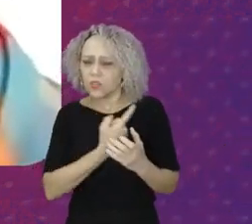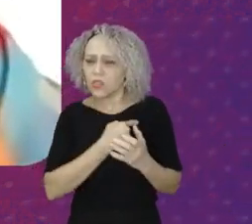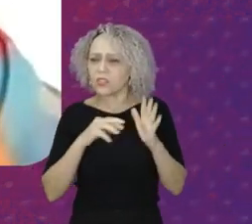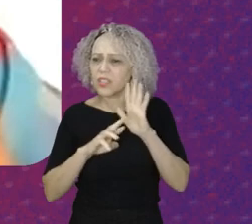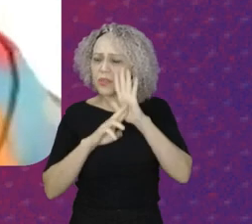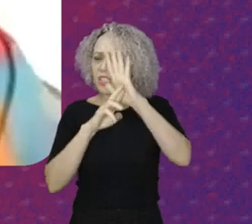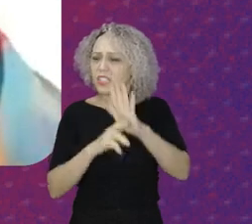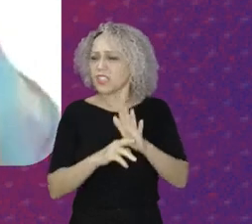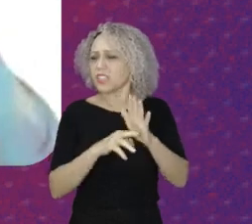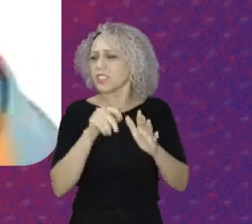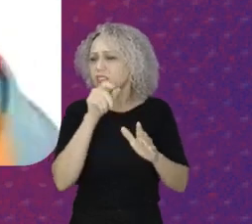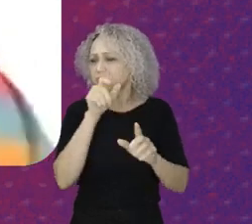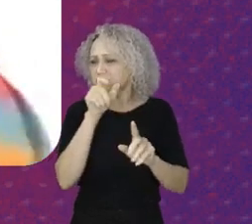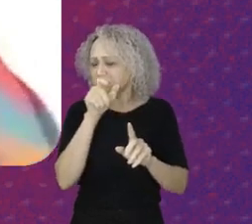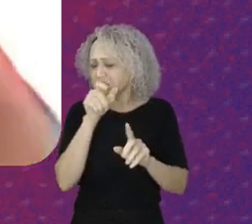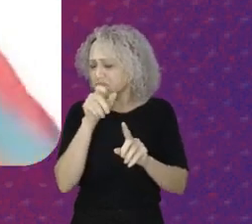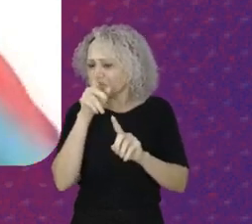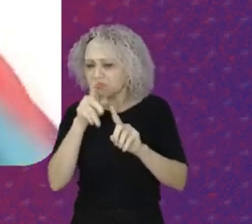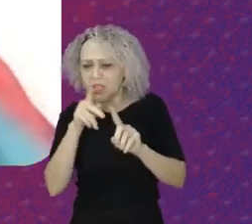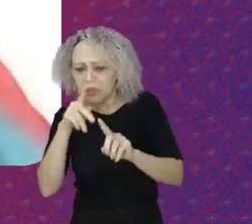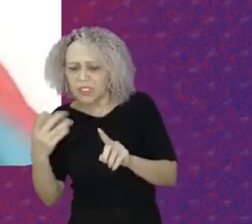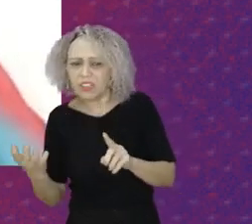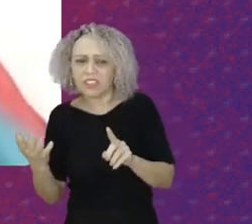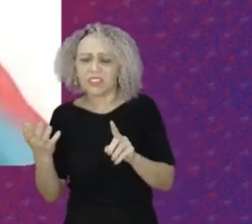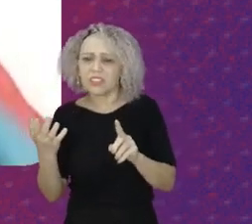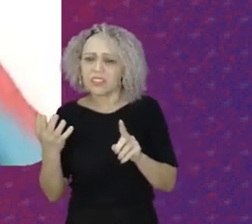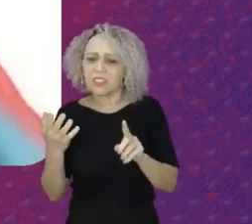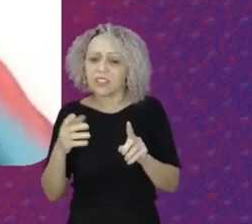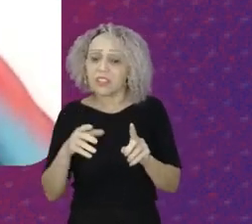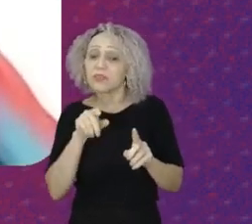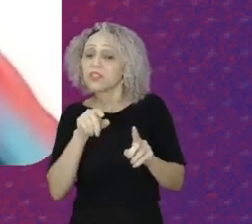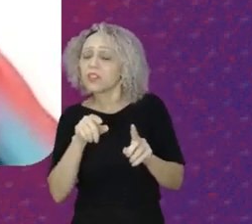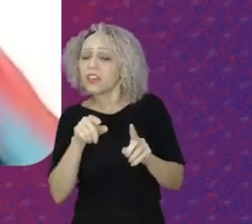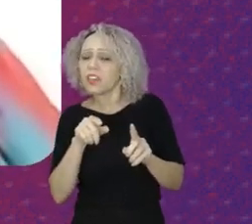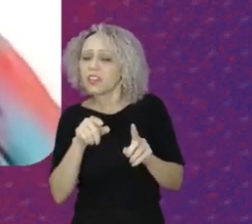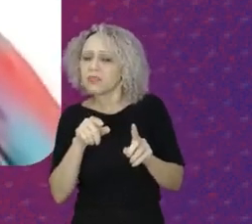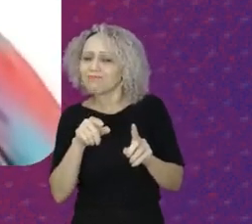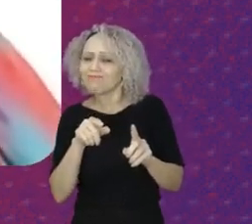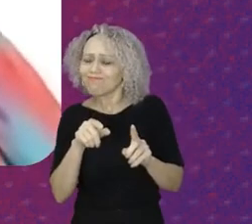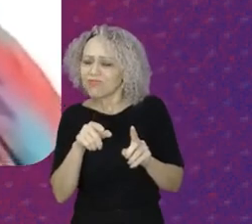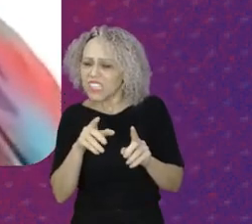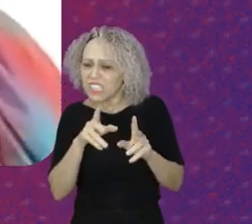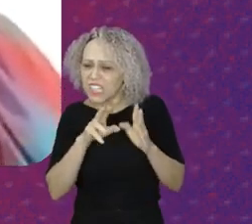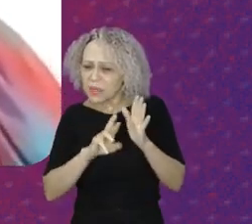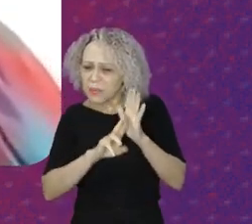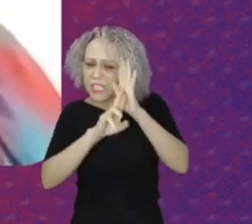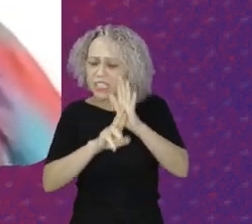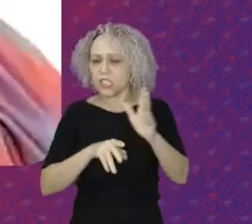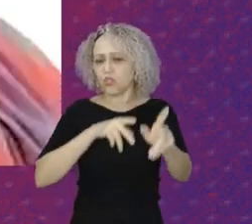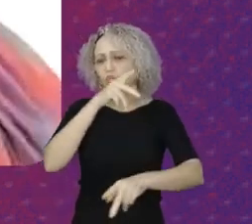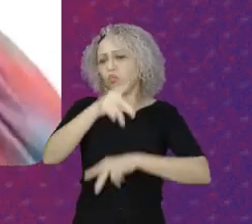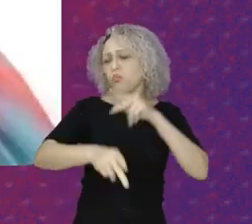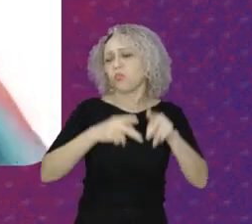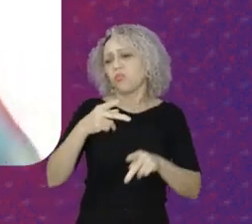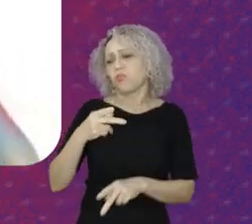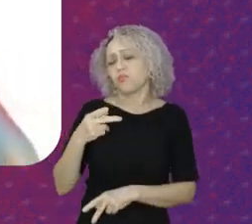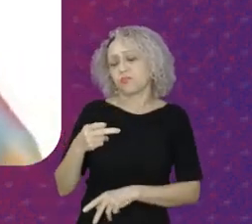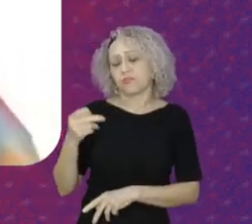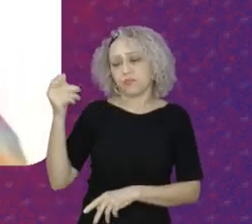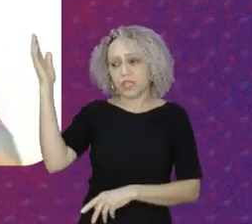cheiro, origem, identidade do povo brasileiro. Nós não queremos superioridade, supremacia, nada